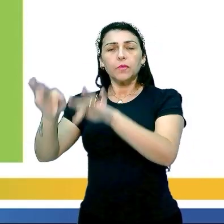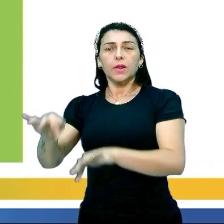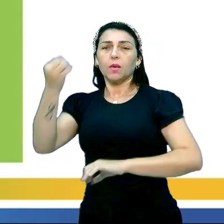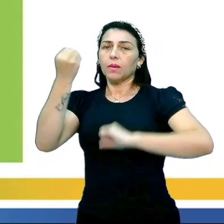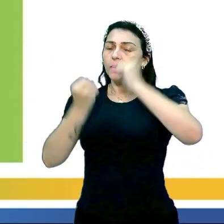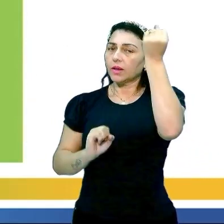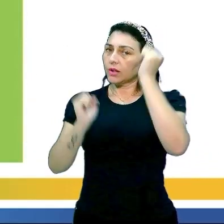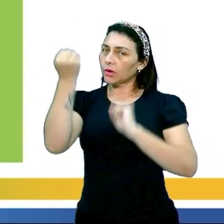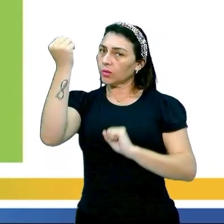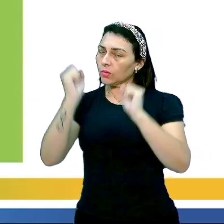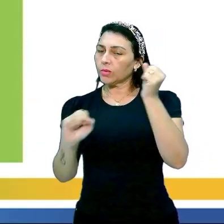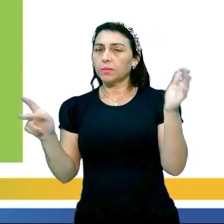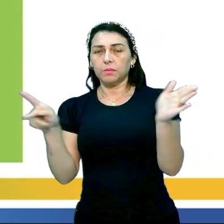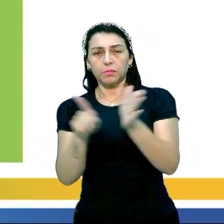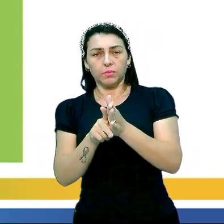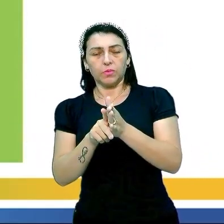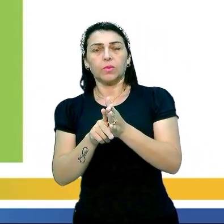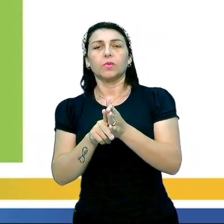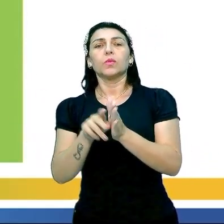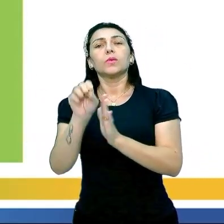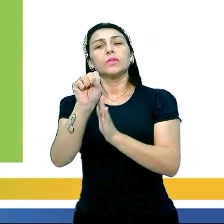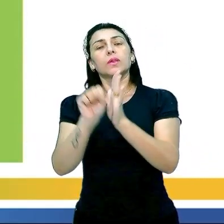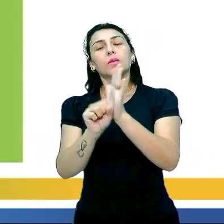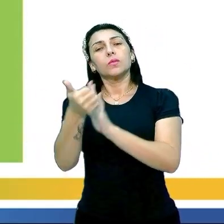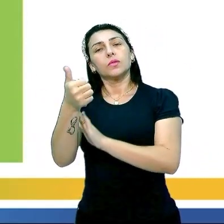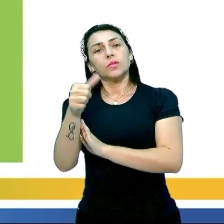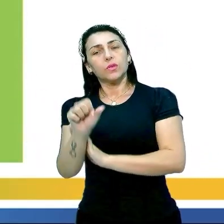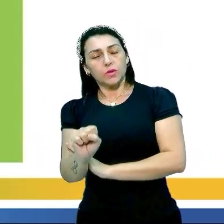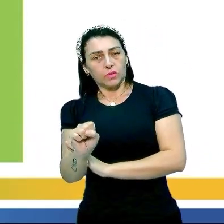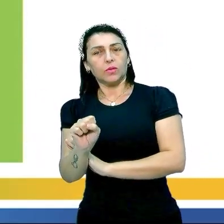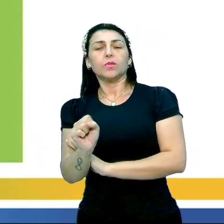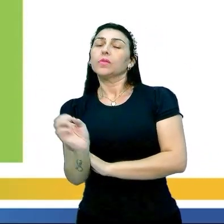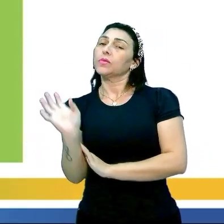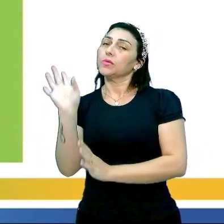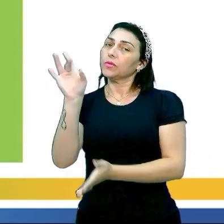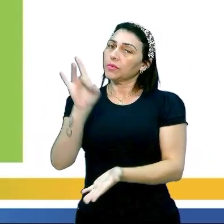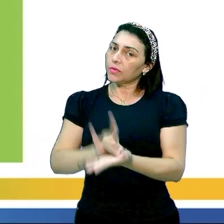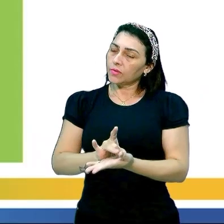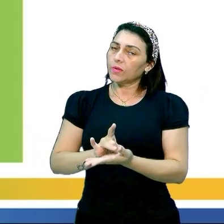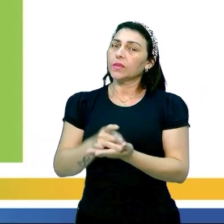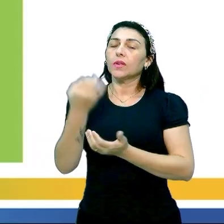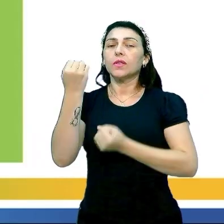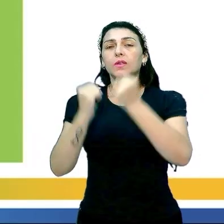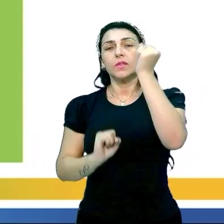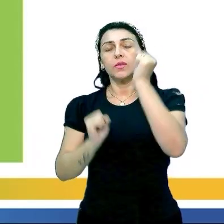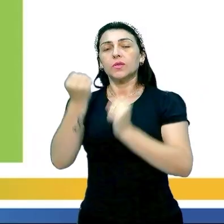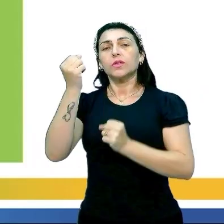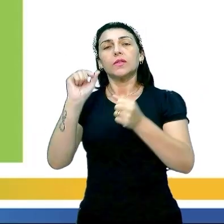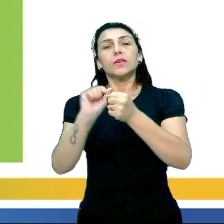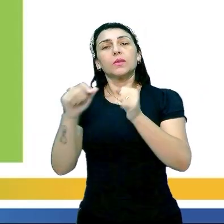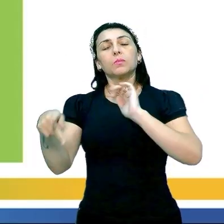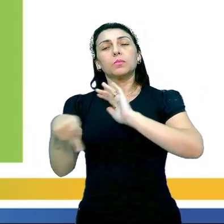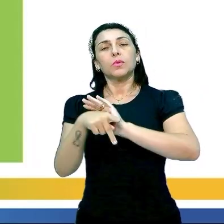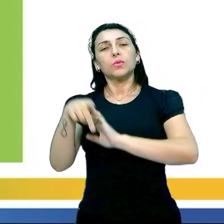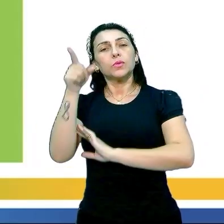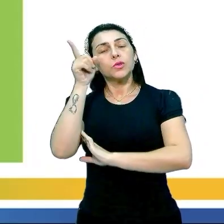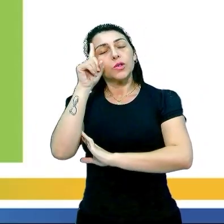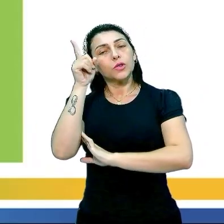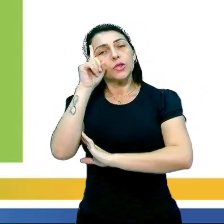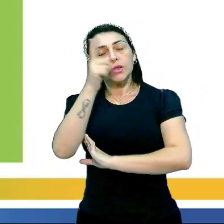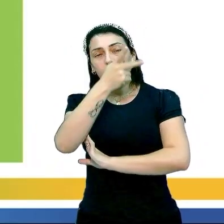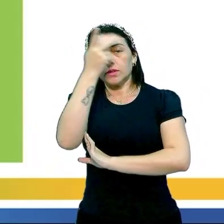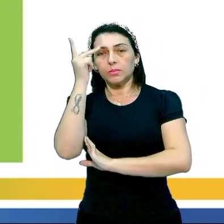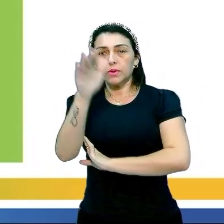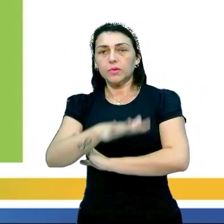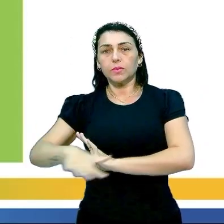a indústria, especialmente a partir do século XVIII, quando realmente a indústria ela vai fazer parte do cotidiano